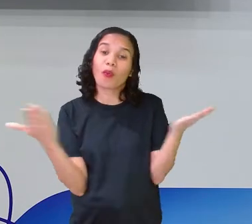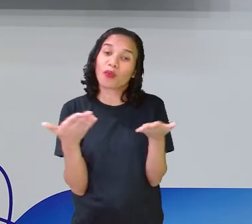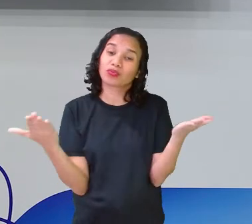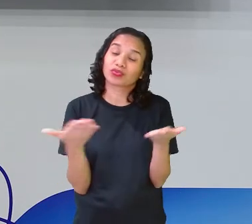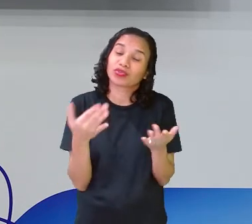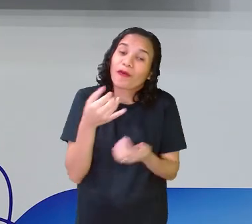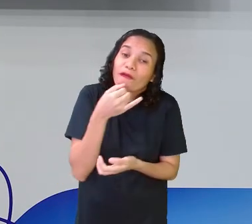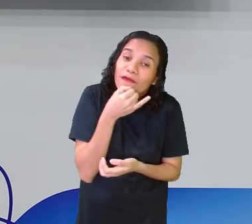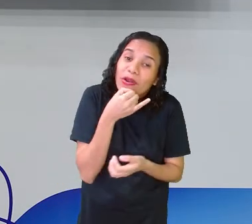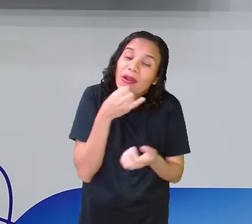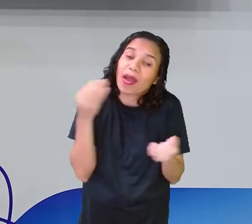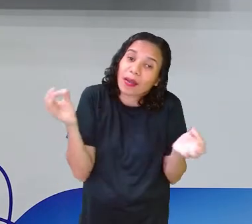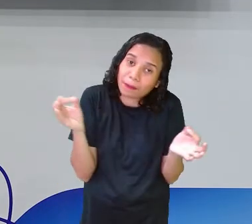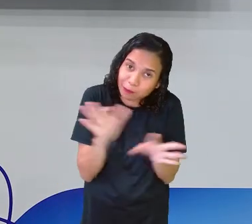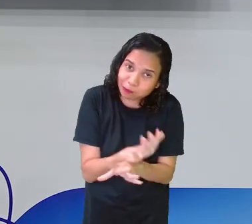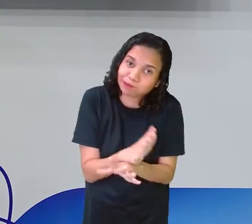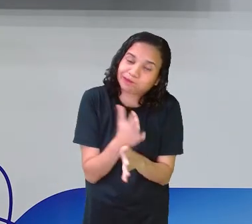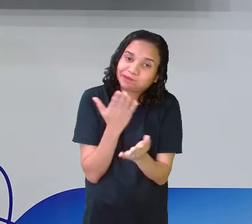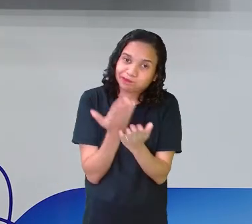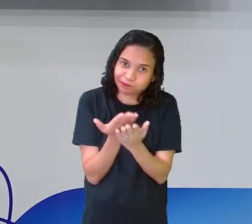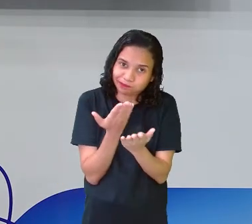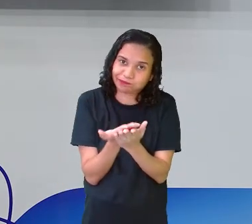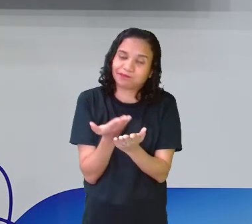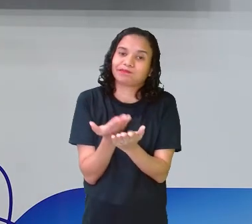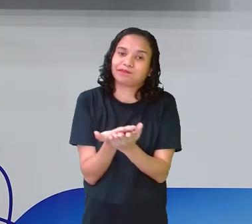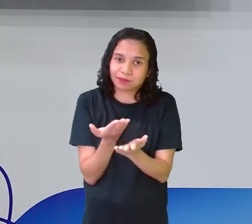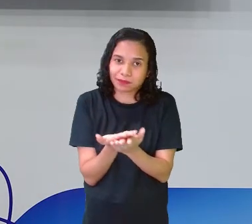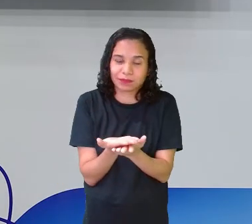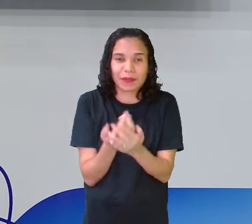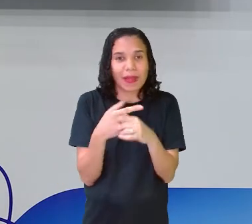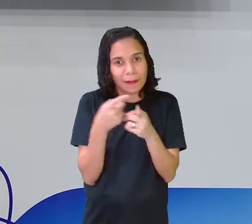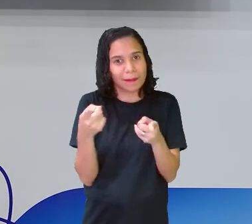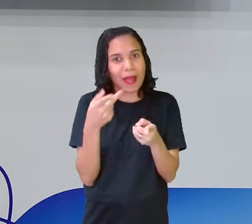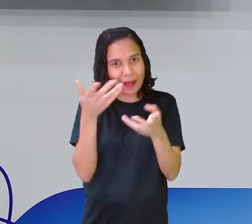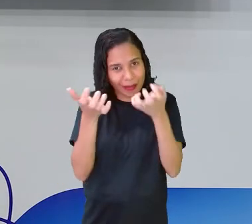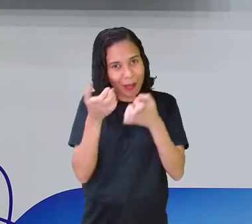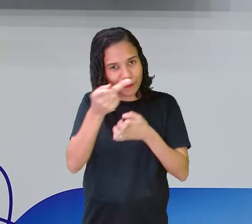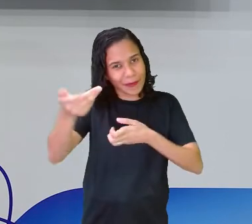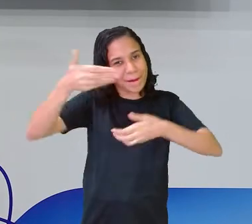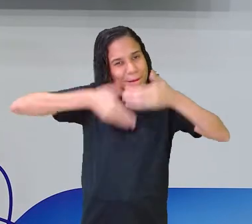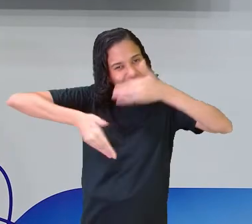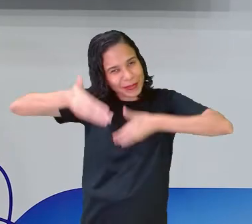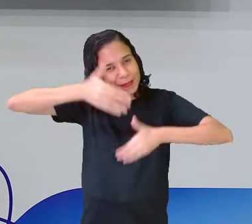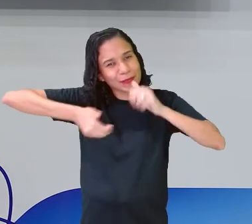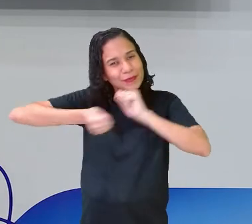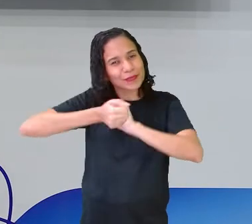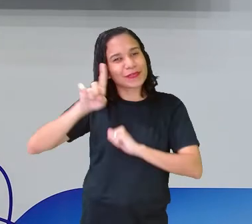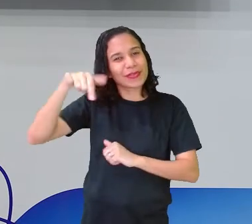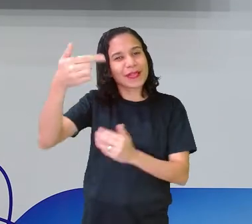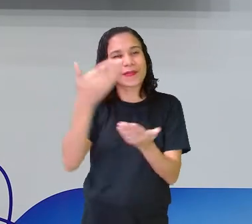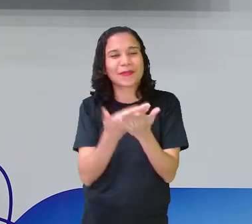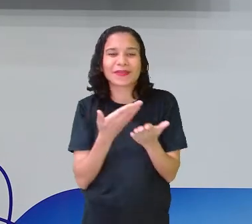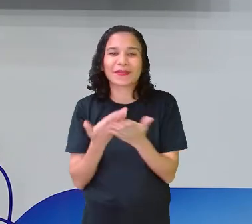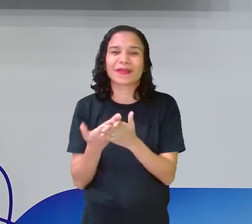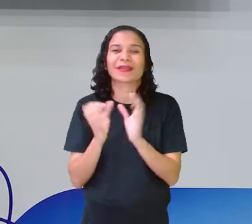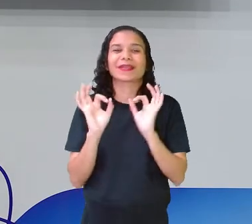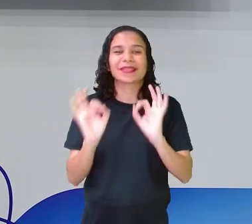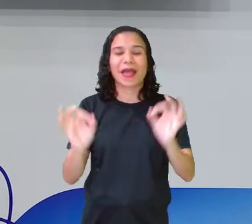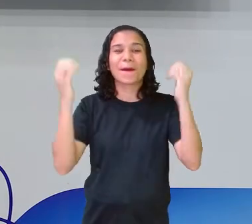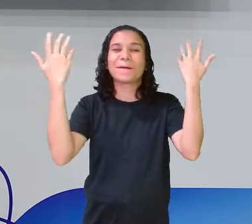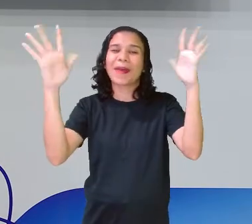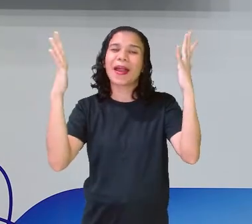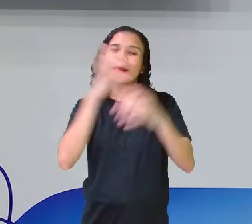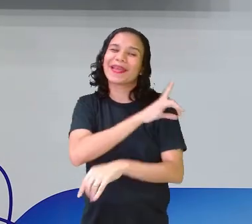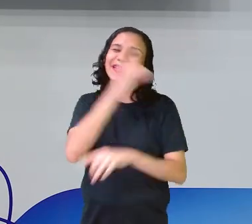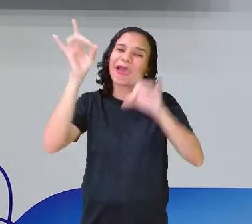hoje, infelizmente, a nossa aula chegou ao fim, mas eu conto com você nas próximas oportunidades.